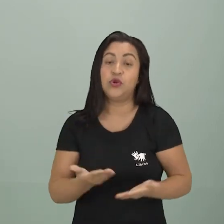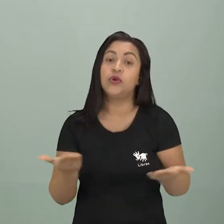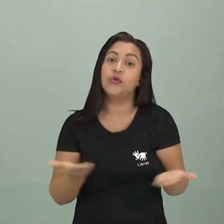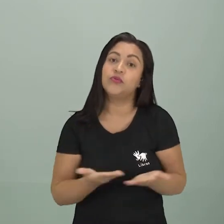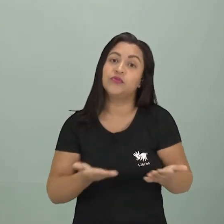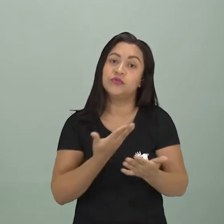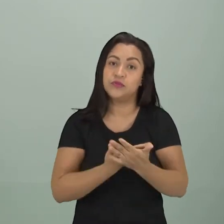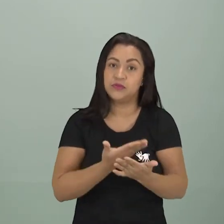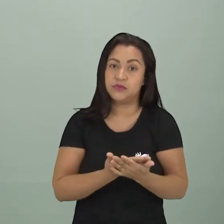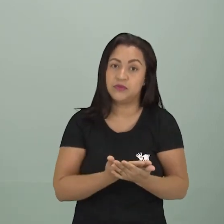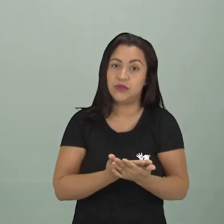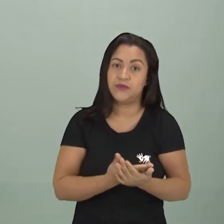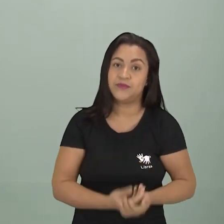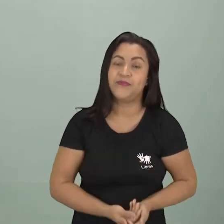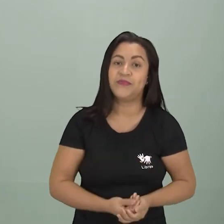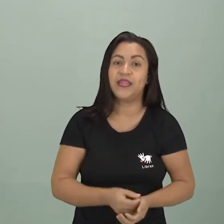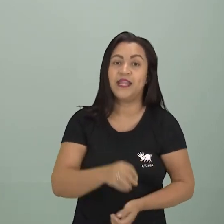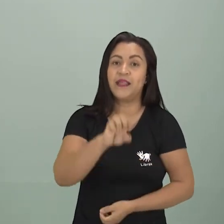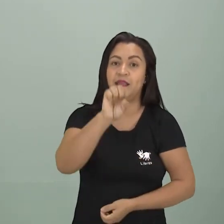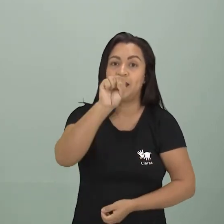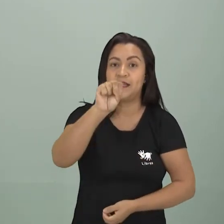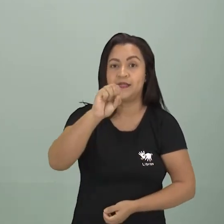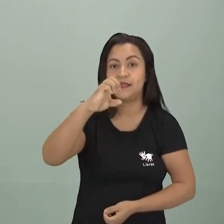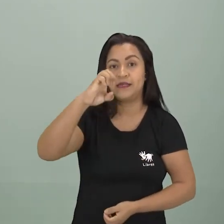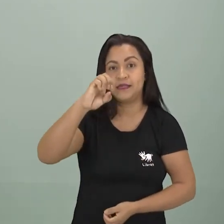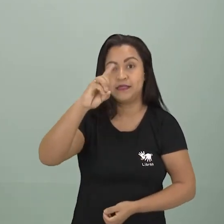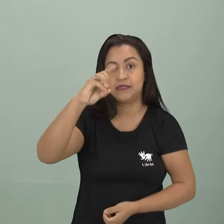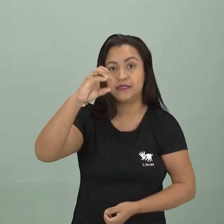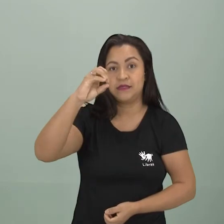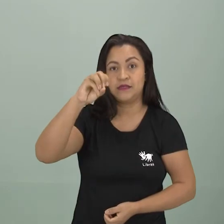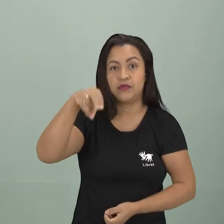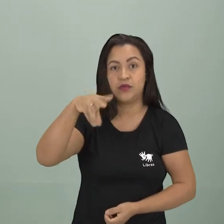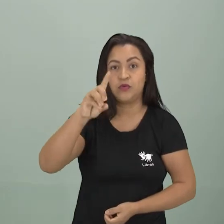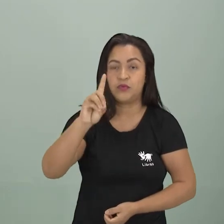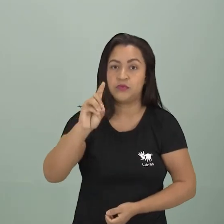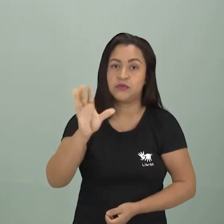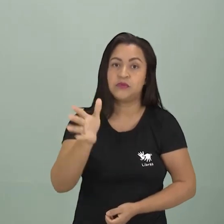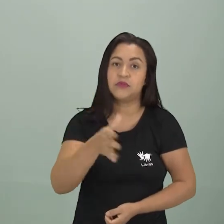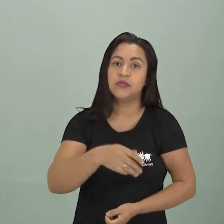a second conditional e a third conditional em inglês. Bora lá.